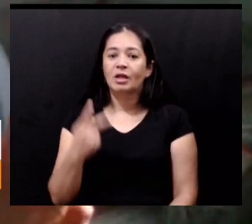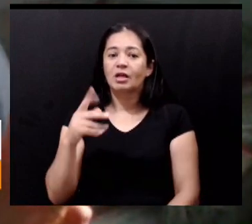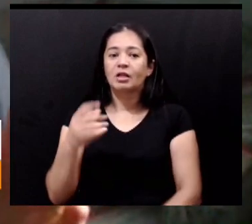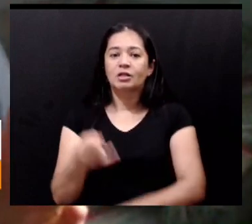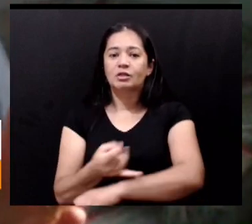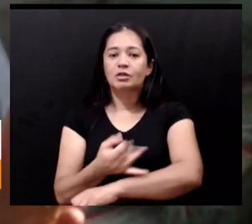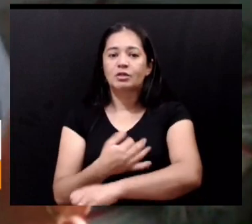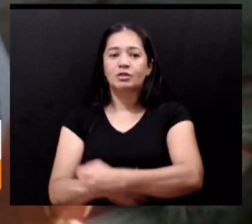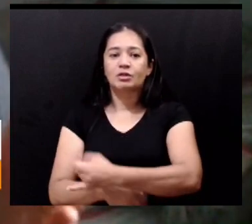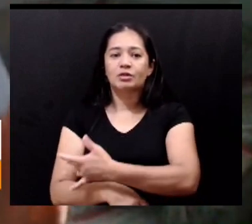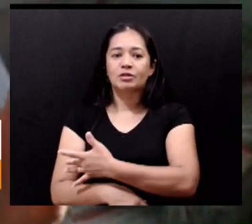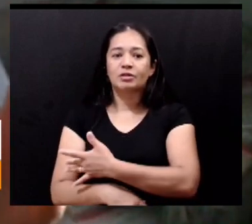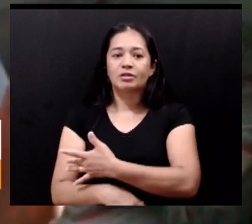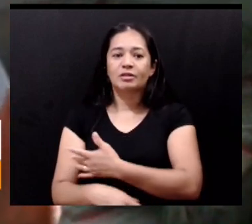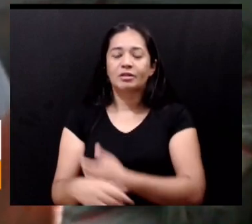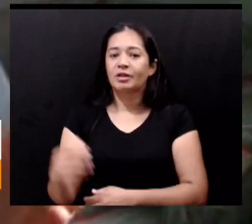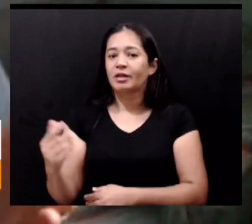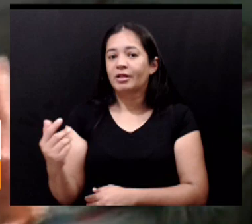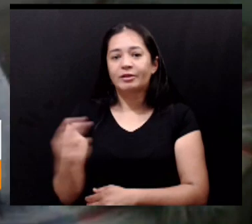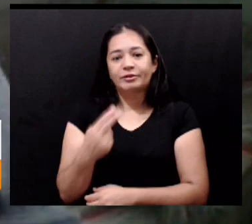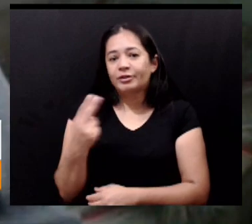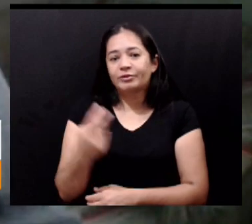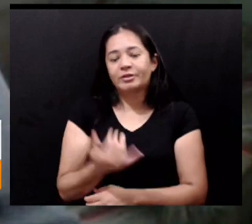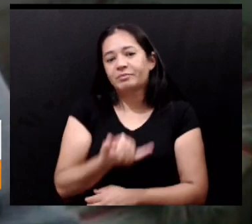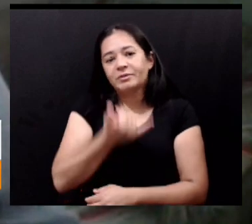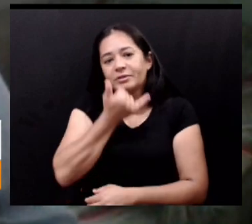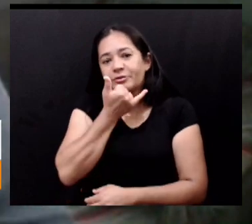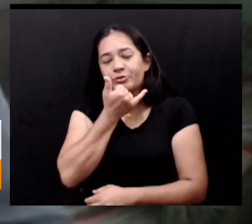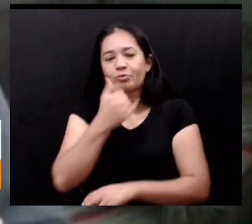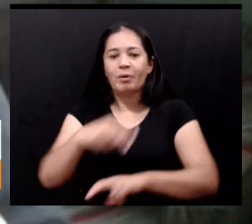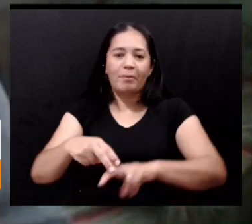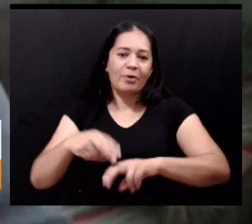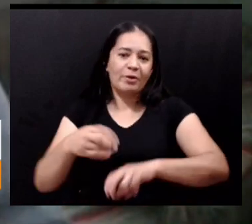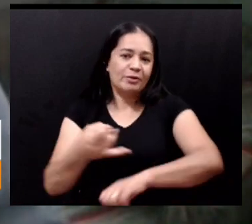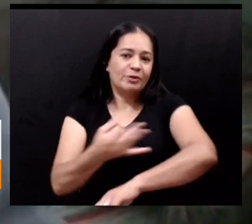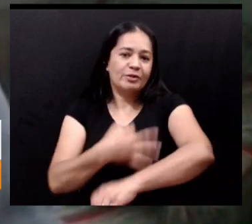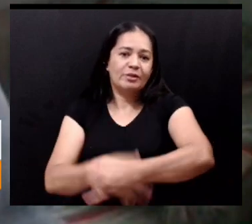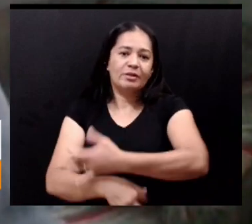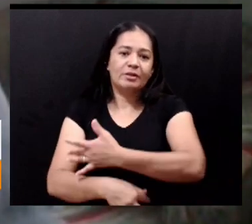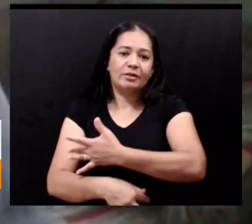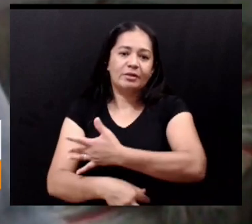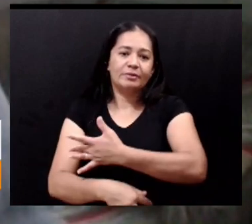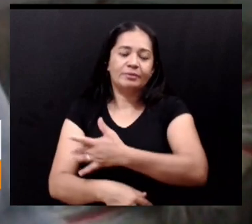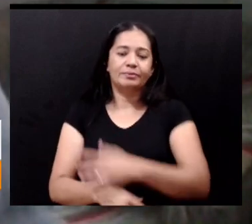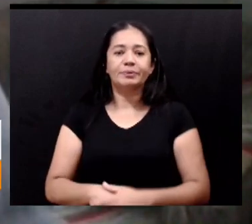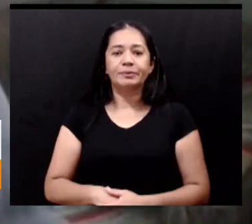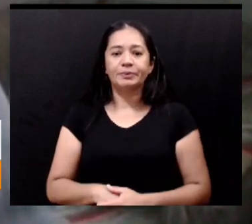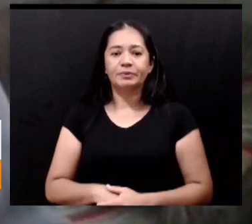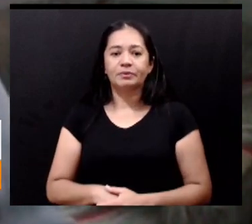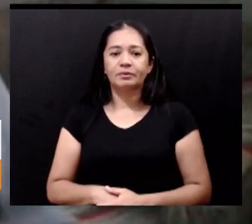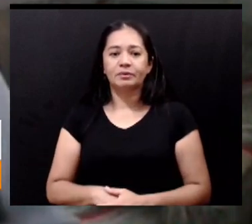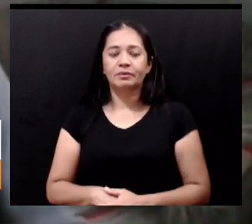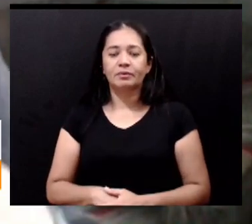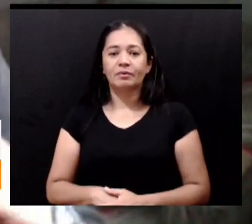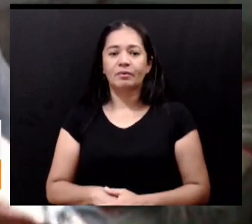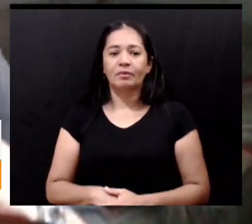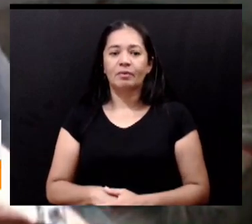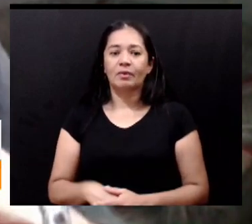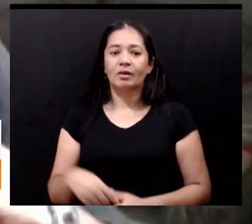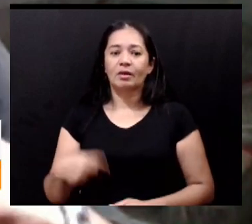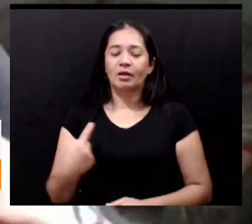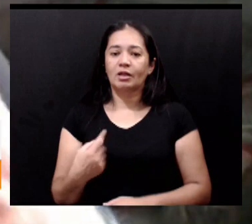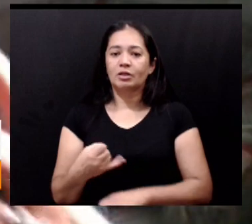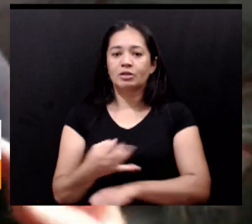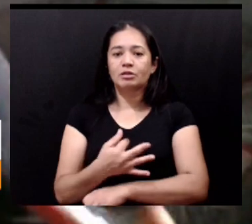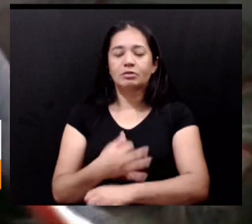se desculpar por emoção, né? A despeito das nossas emoções, ficarem